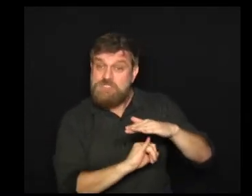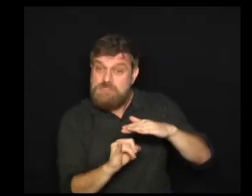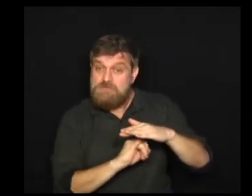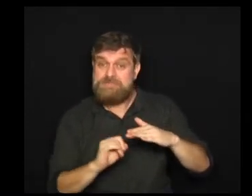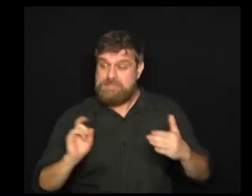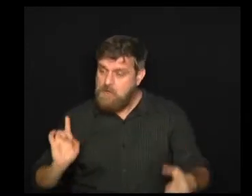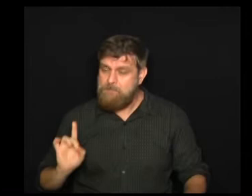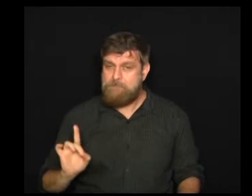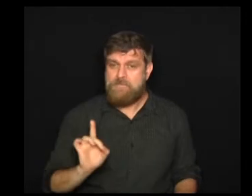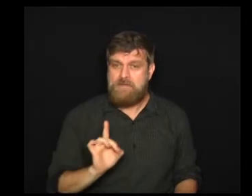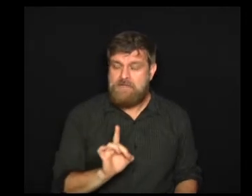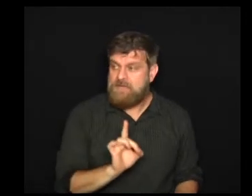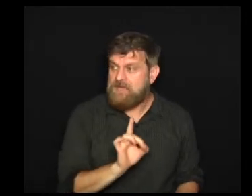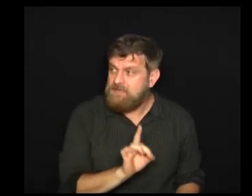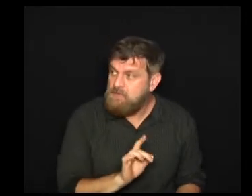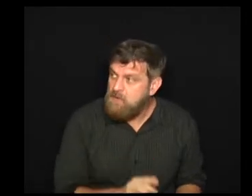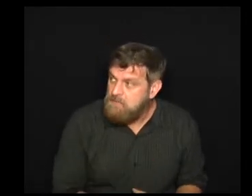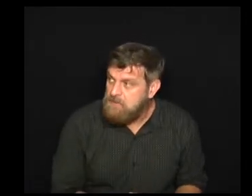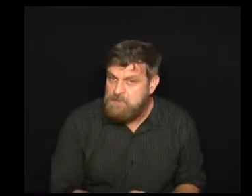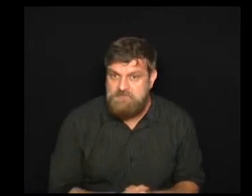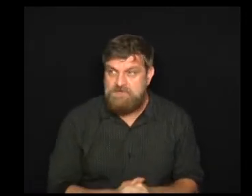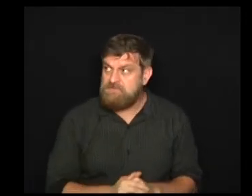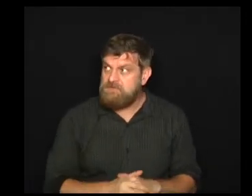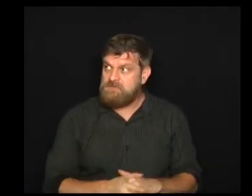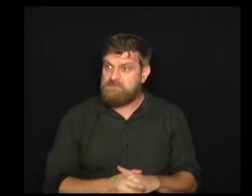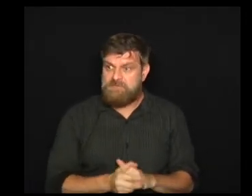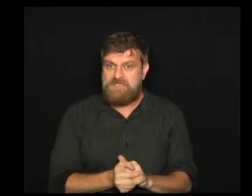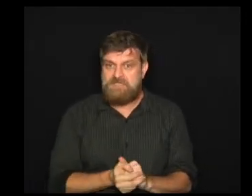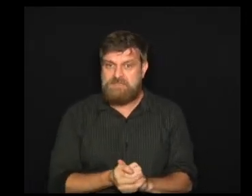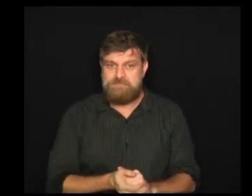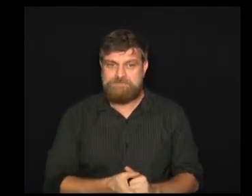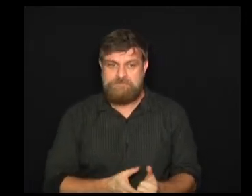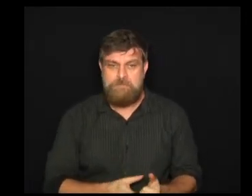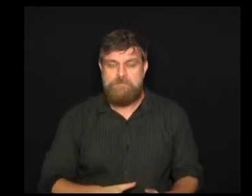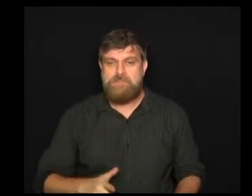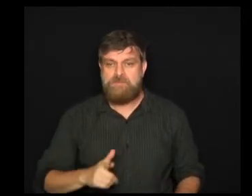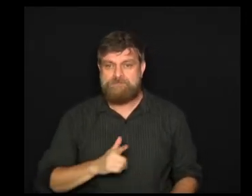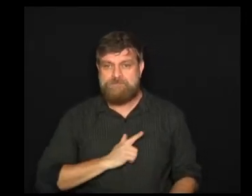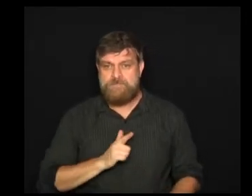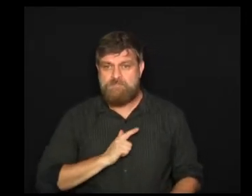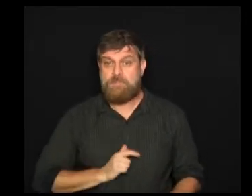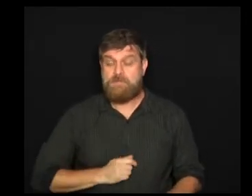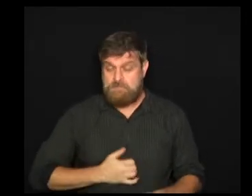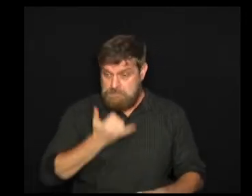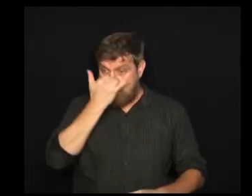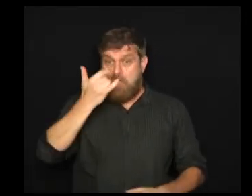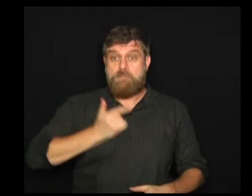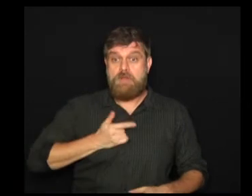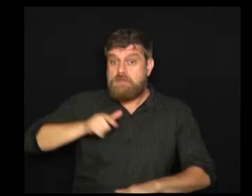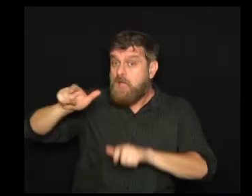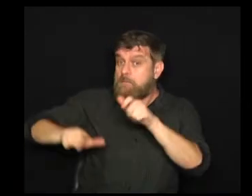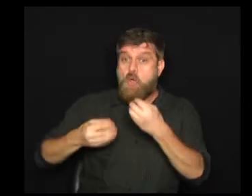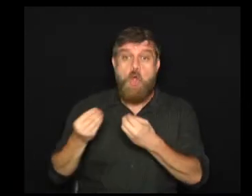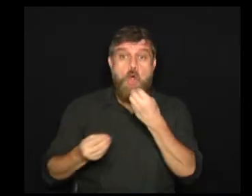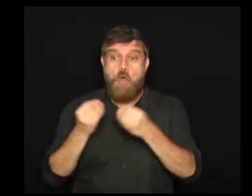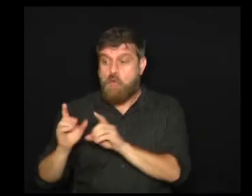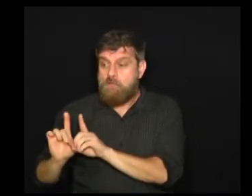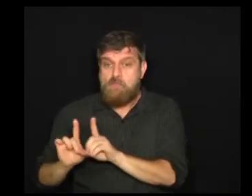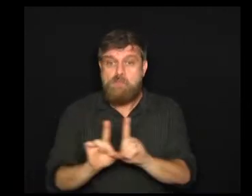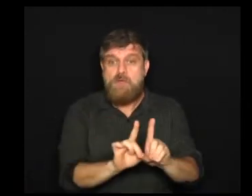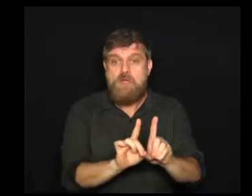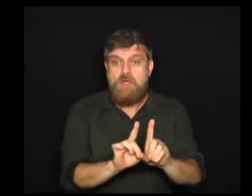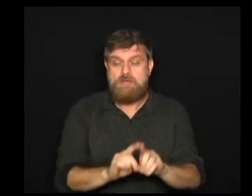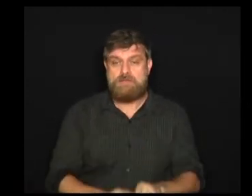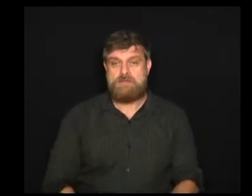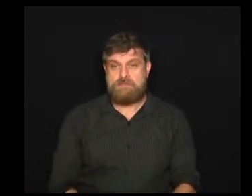fazer. E como que ele vai se ele não vai dirigir mais? De repente não tem alguém que possa levá-lo. Então o Pai